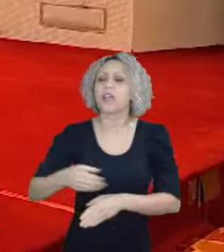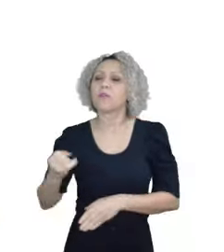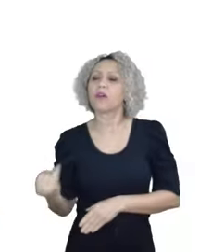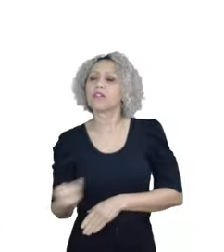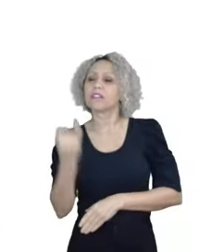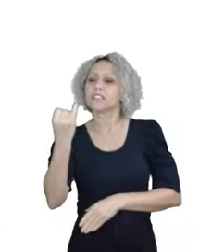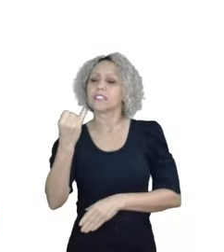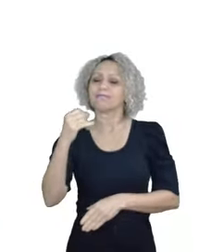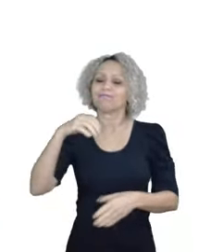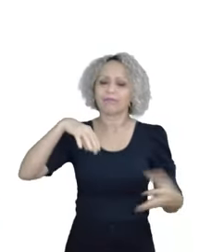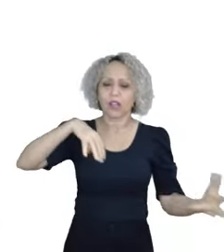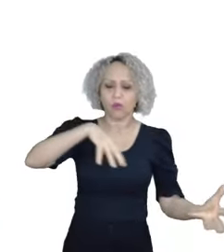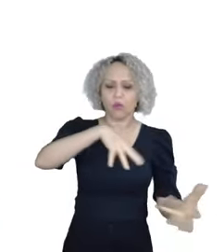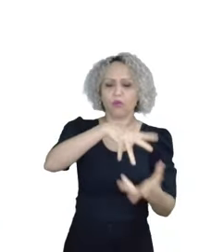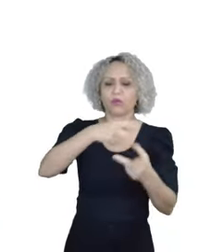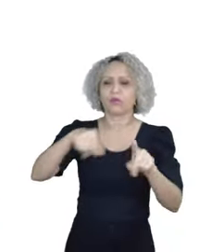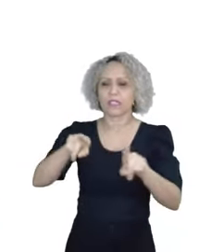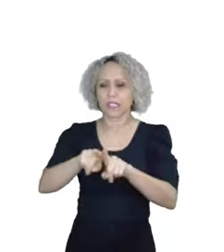mundo.